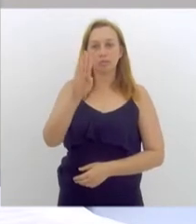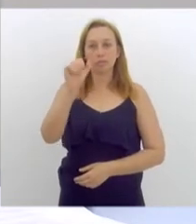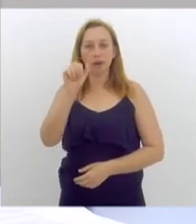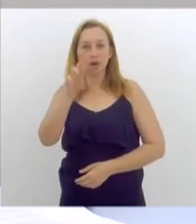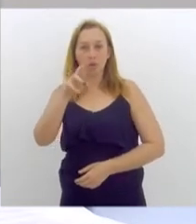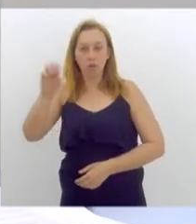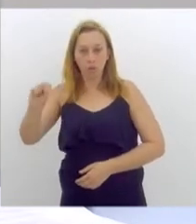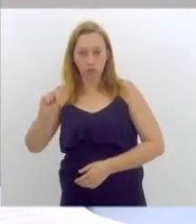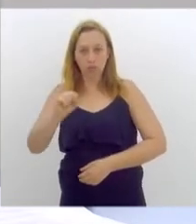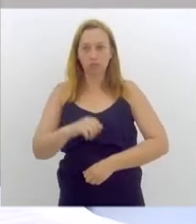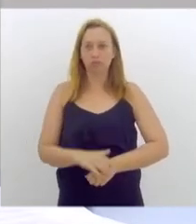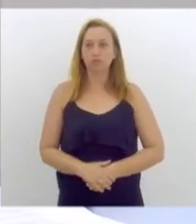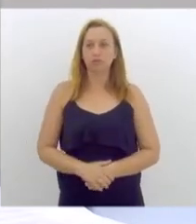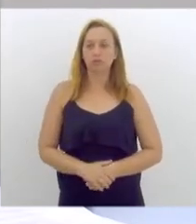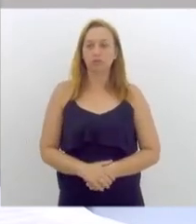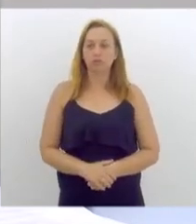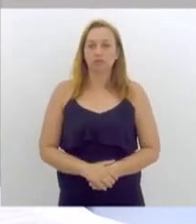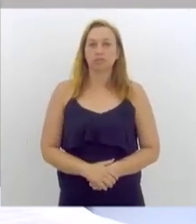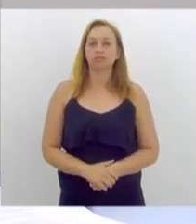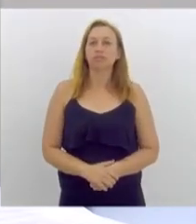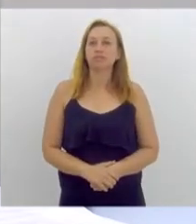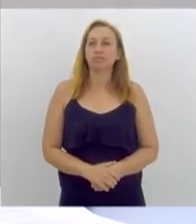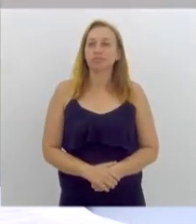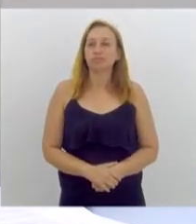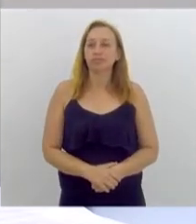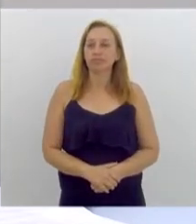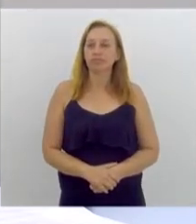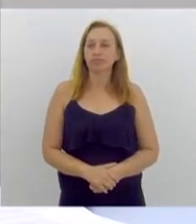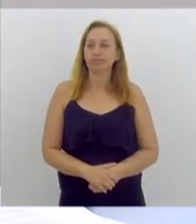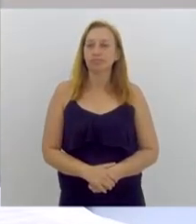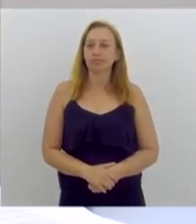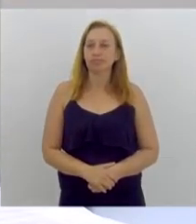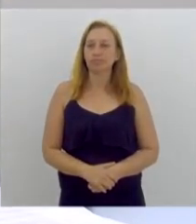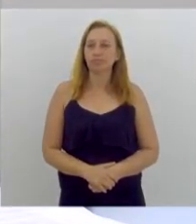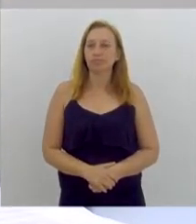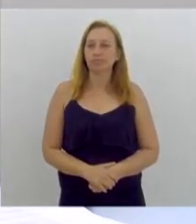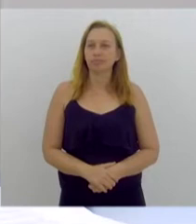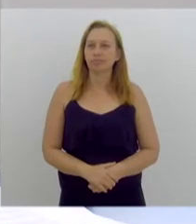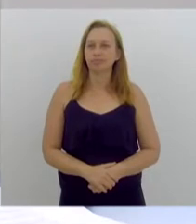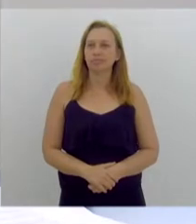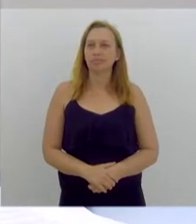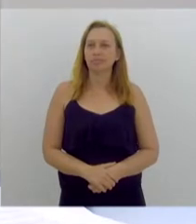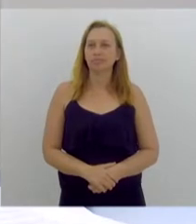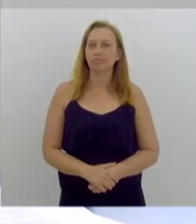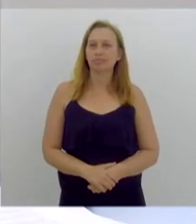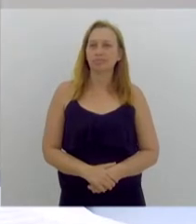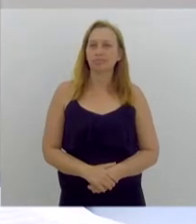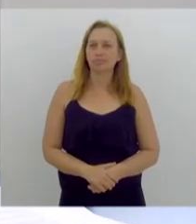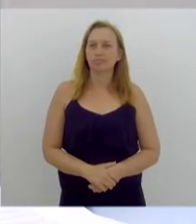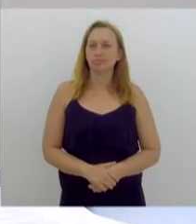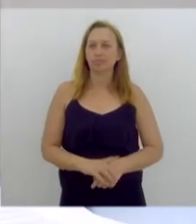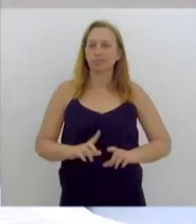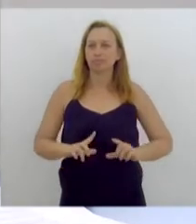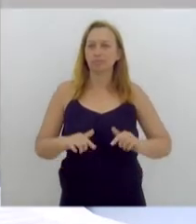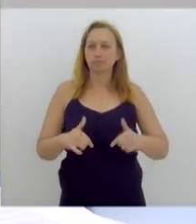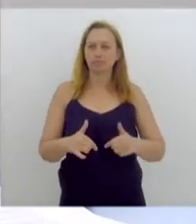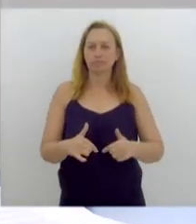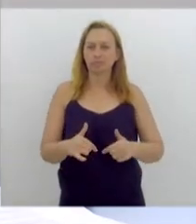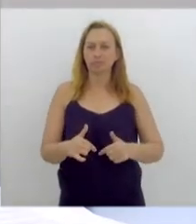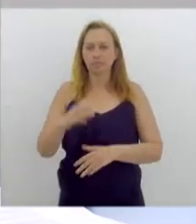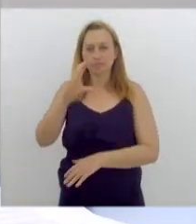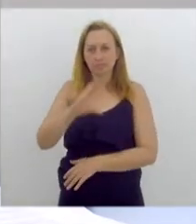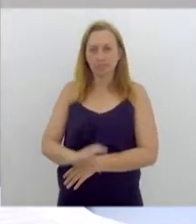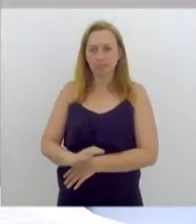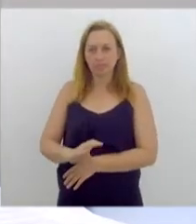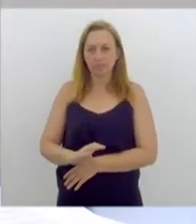deu abrigo a uma ação civil originária de